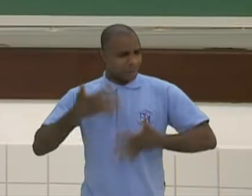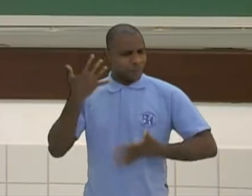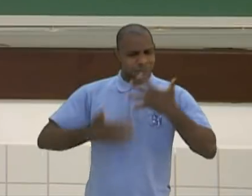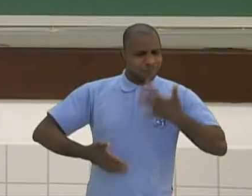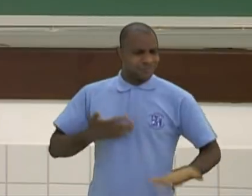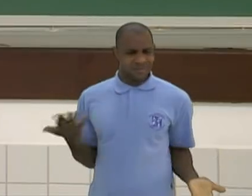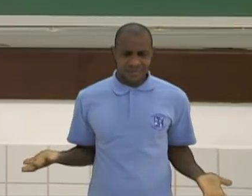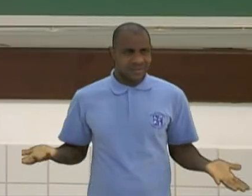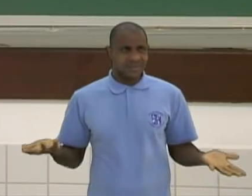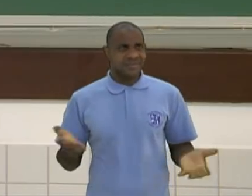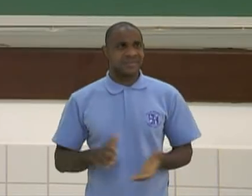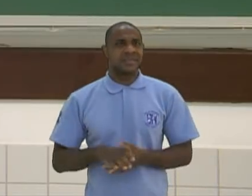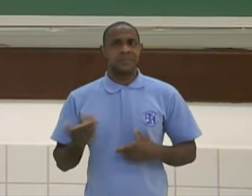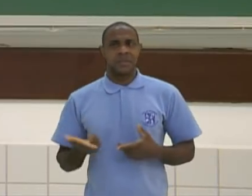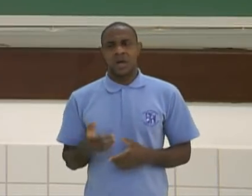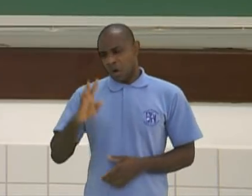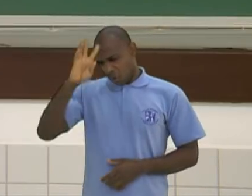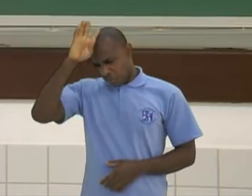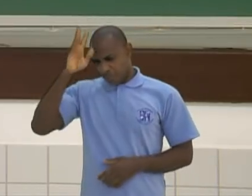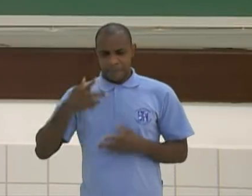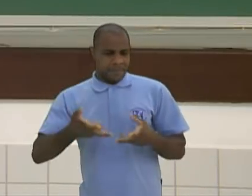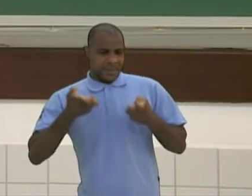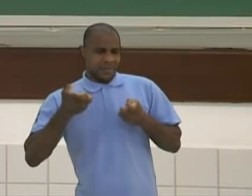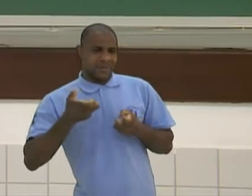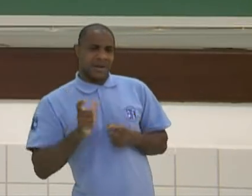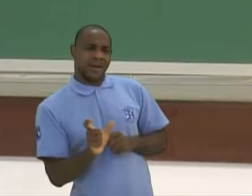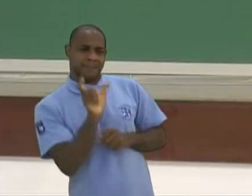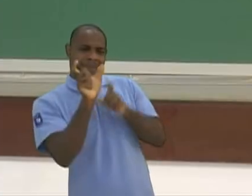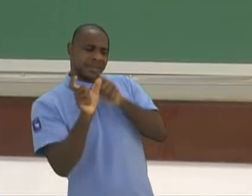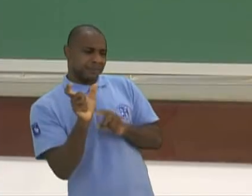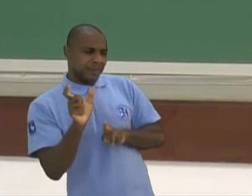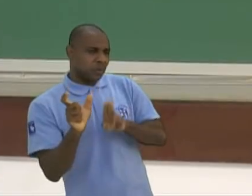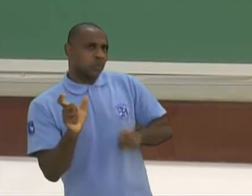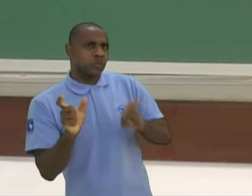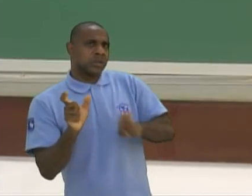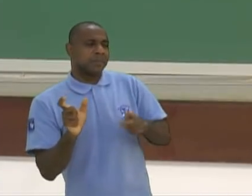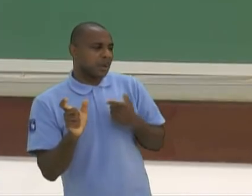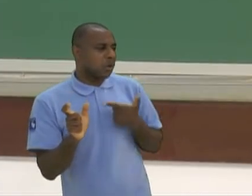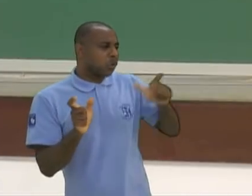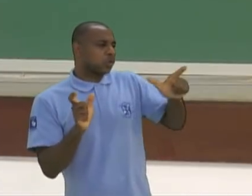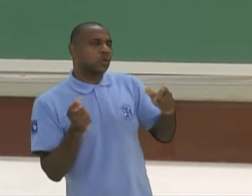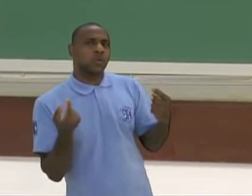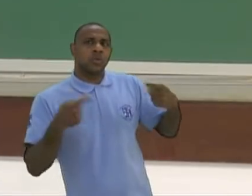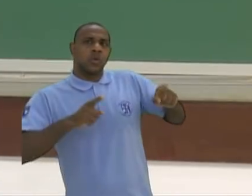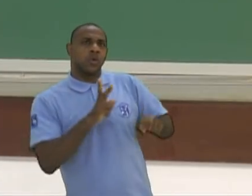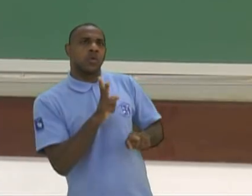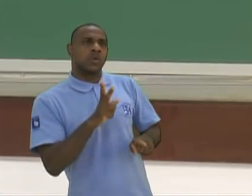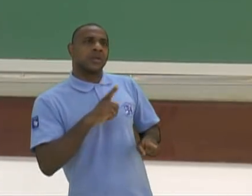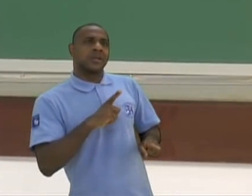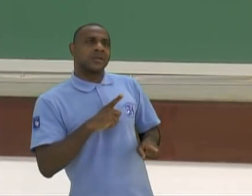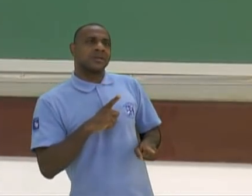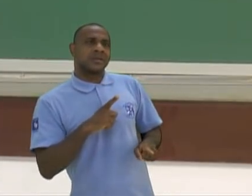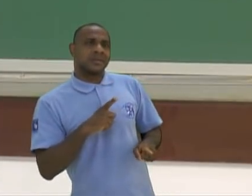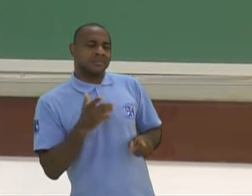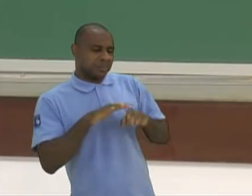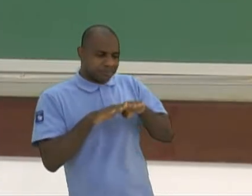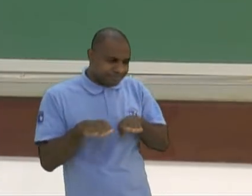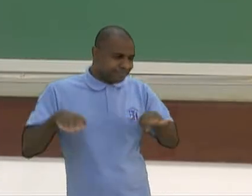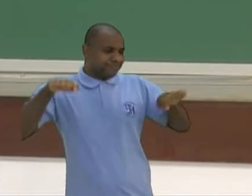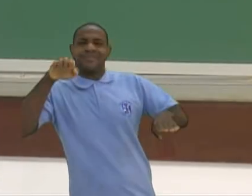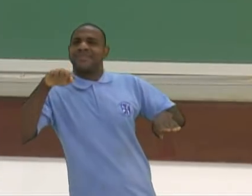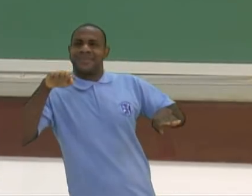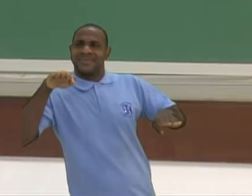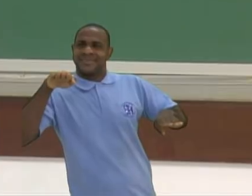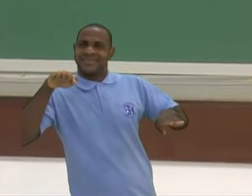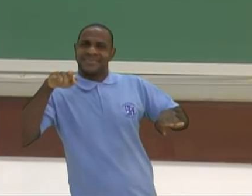chamados de bárbaros. Depois os romanos pegaram a expressão para usar contra os povos que eram considerados por eles inferiores. Não é que